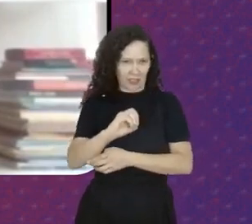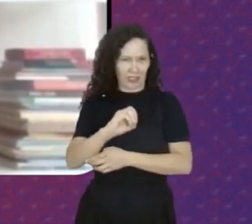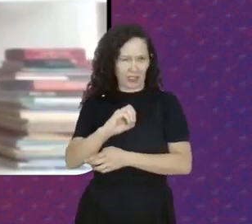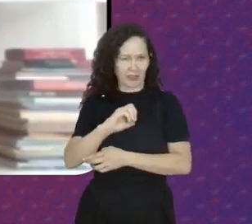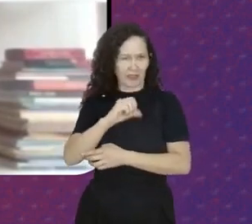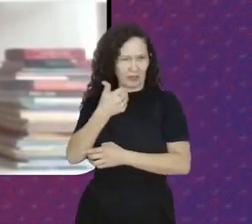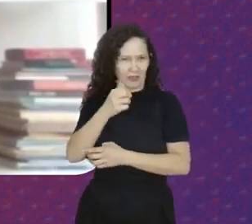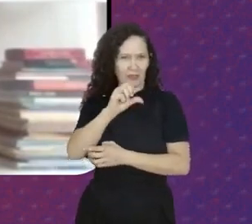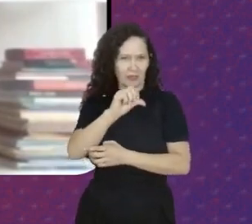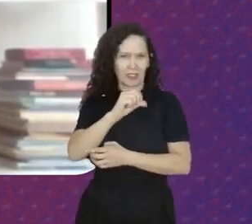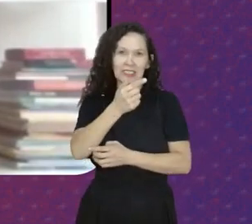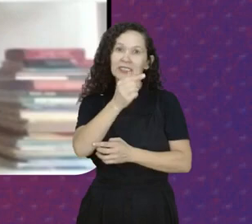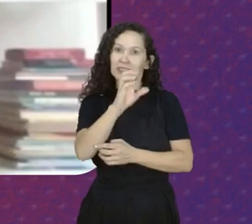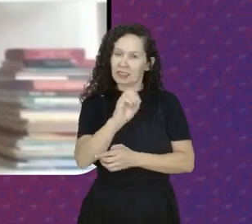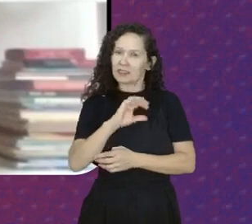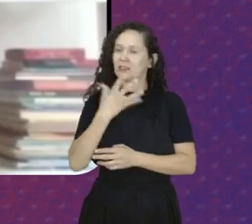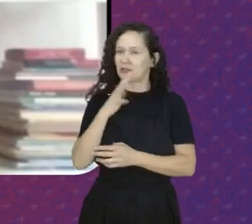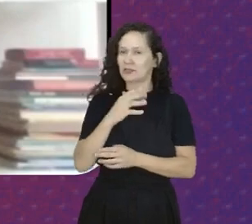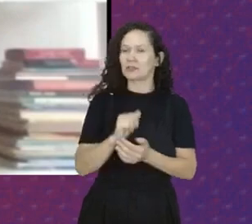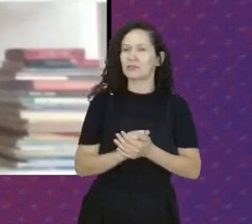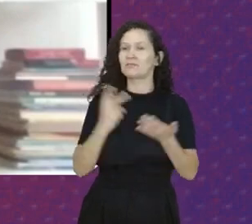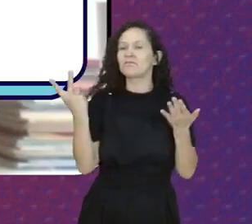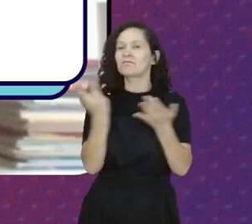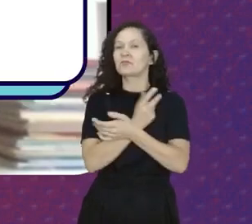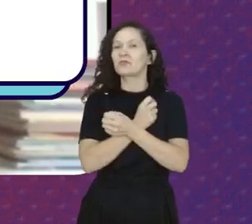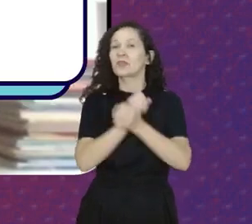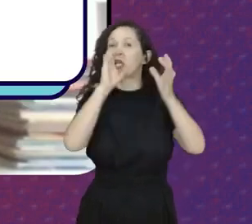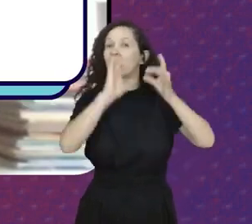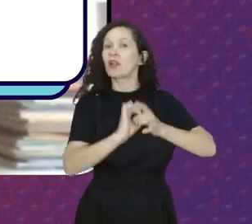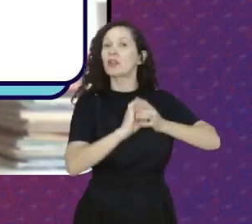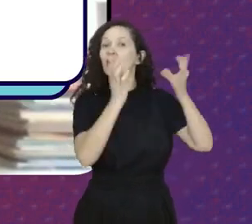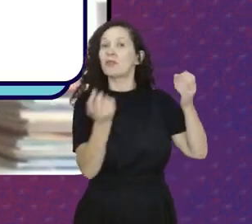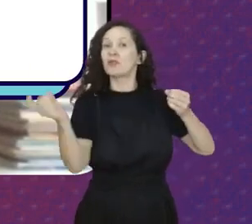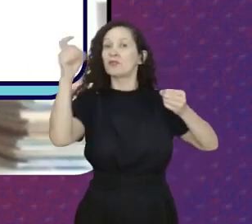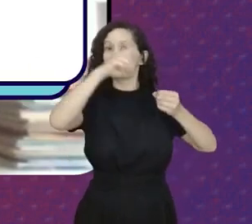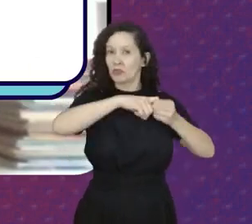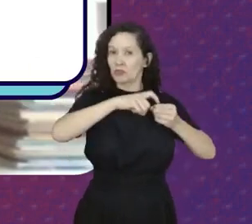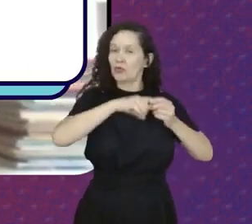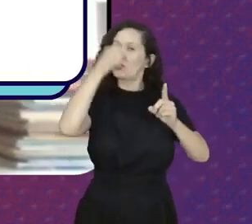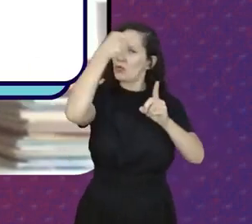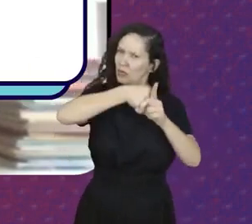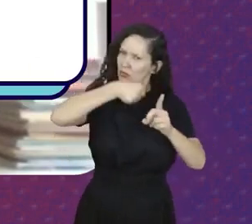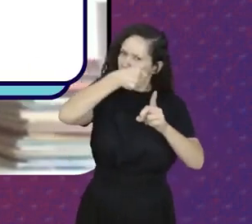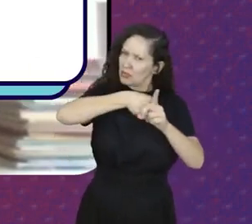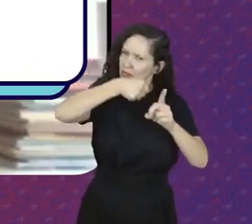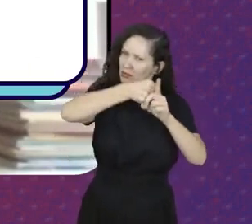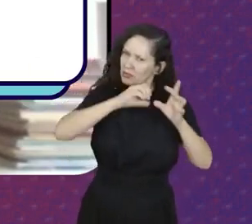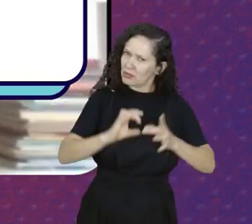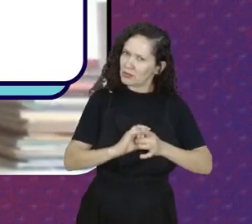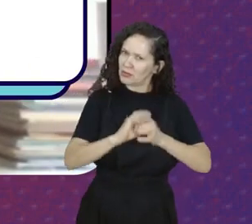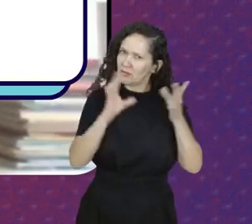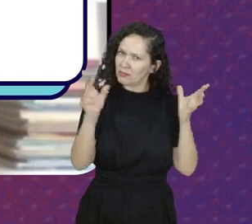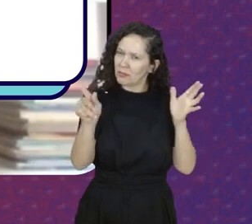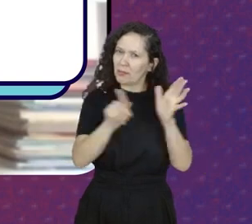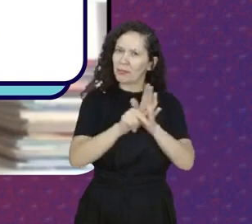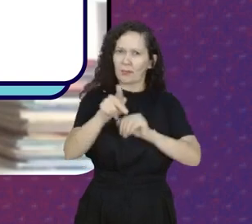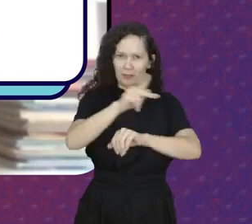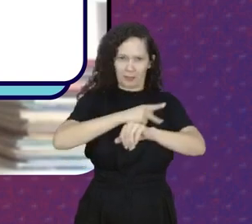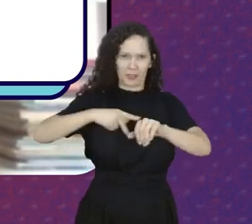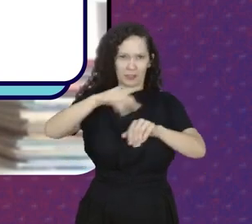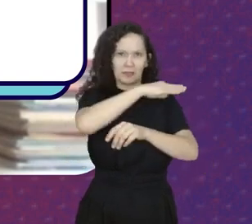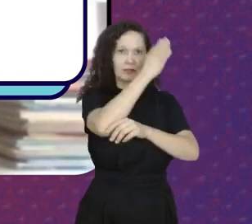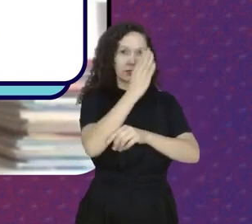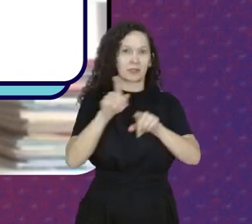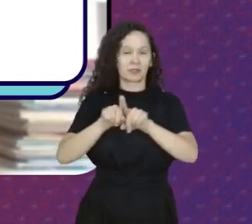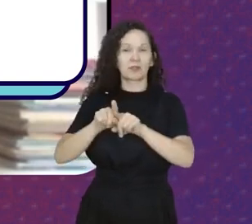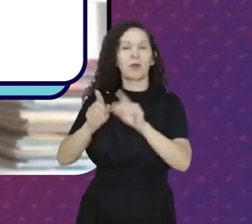70, com um processo de redemocratização, com as lutas pelas liberdades democráticas no Brasil